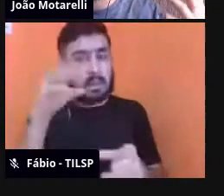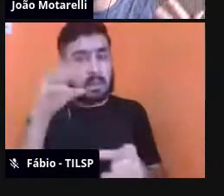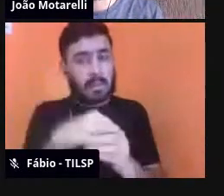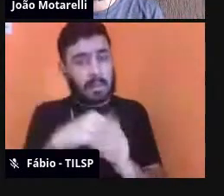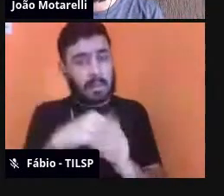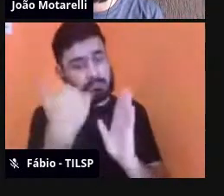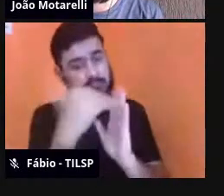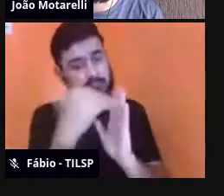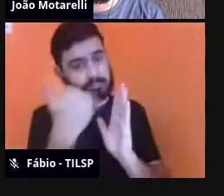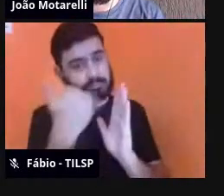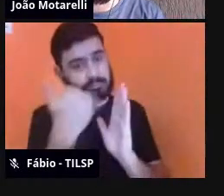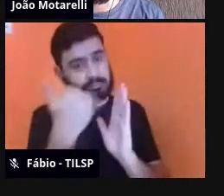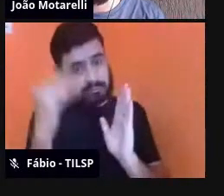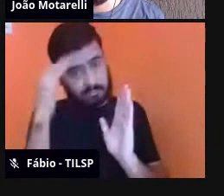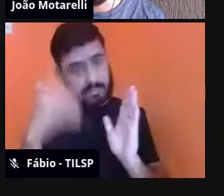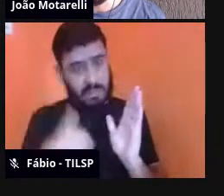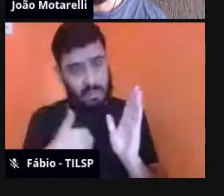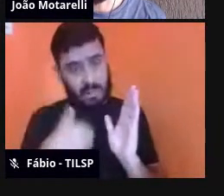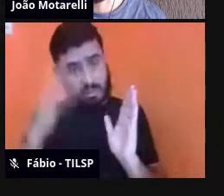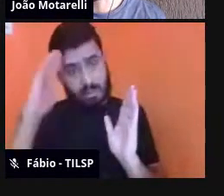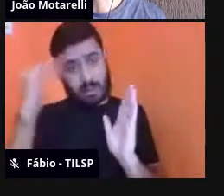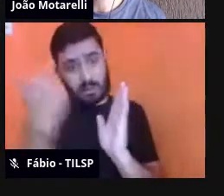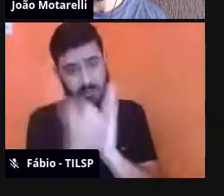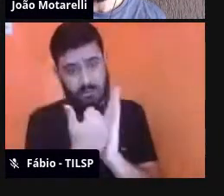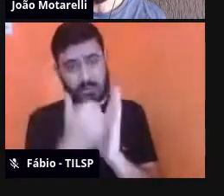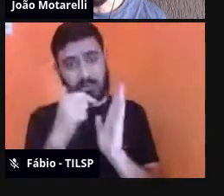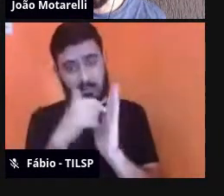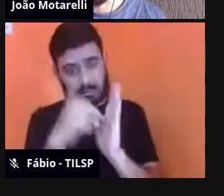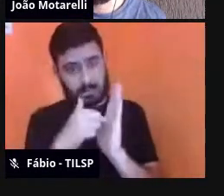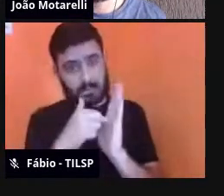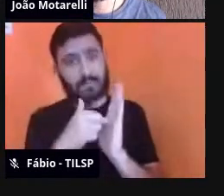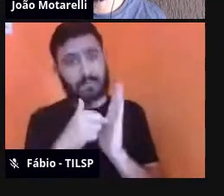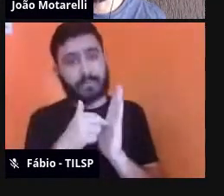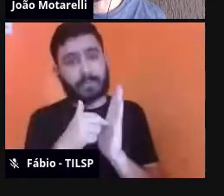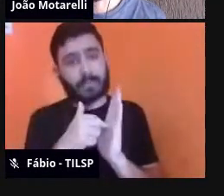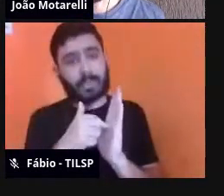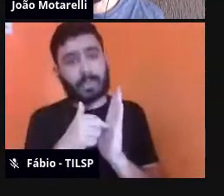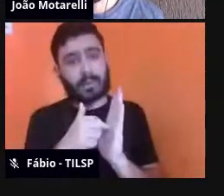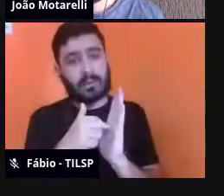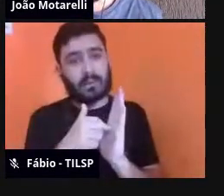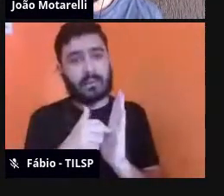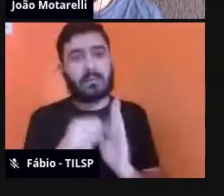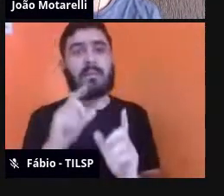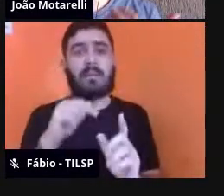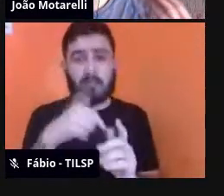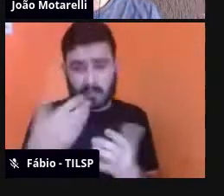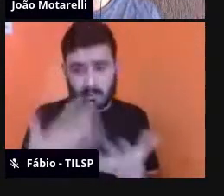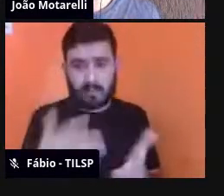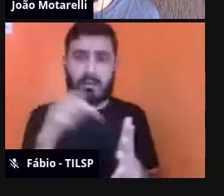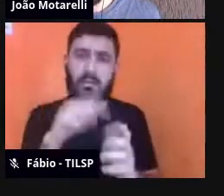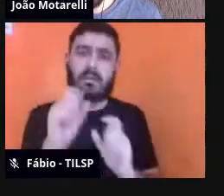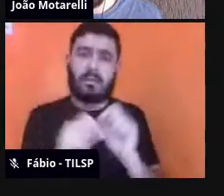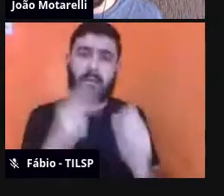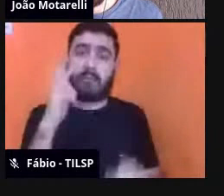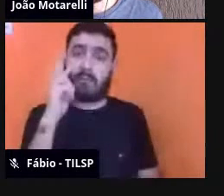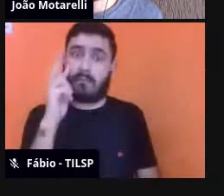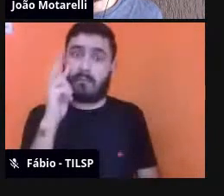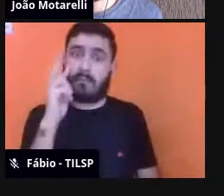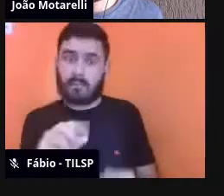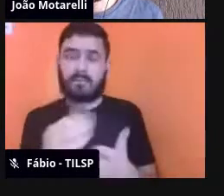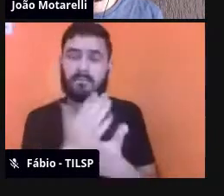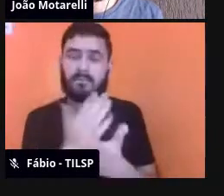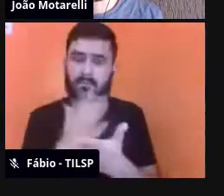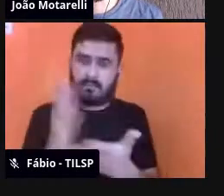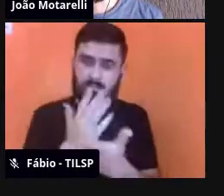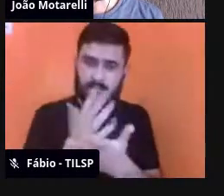algumas crenças estabelecidas por ele. Então, aqui a gente vê, né, que indivíduos que tendem a